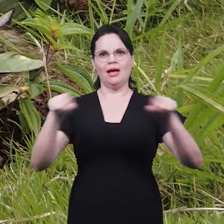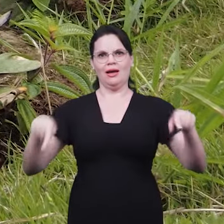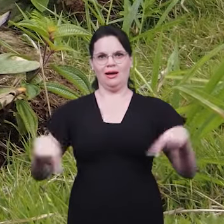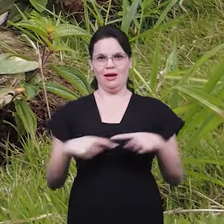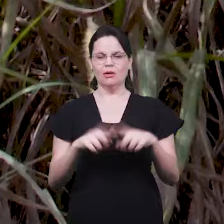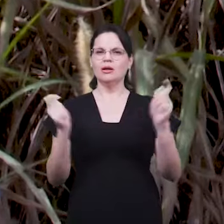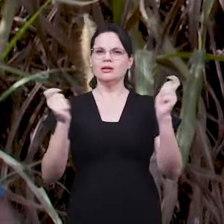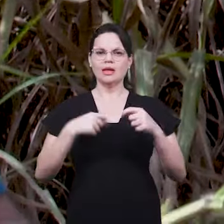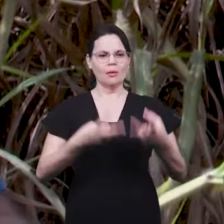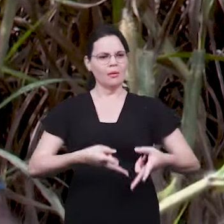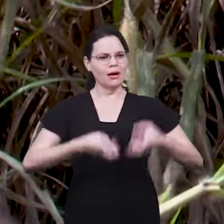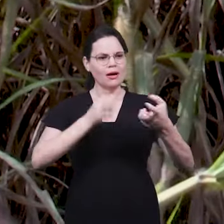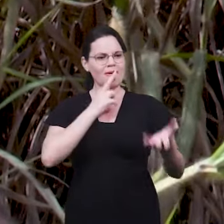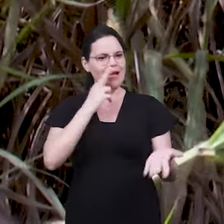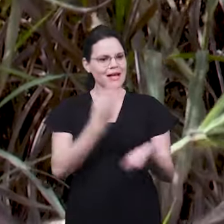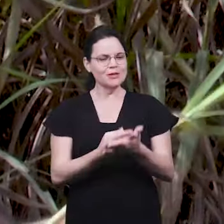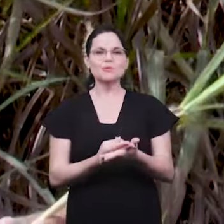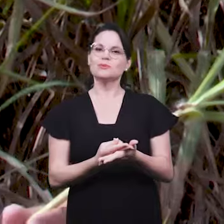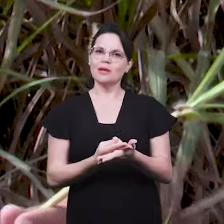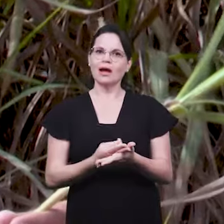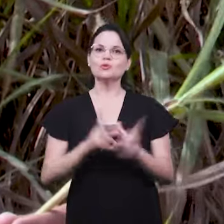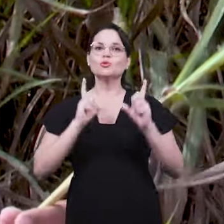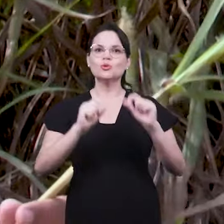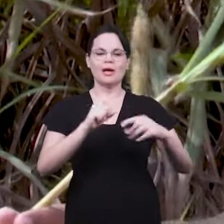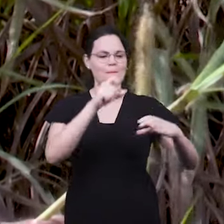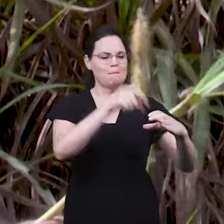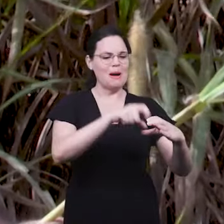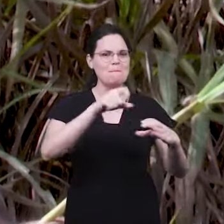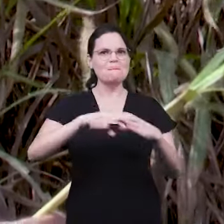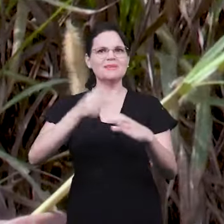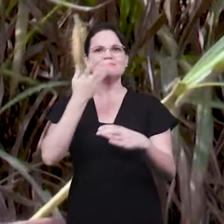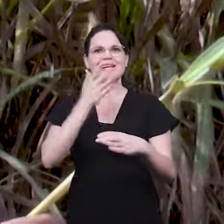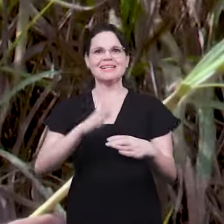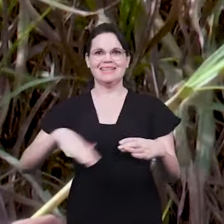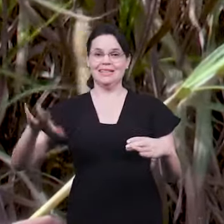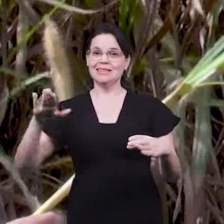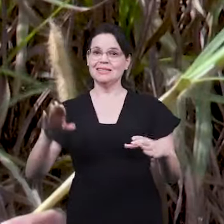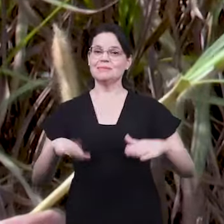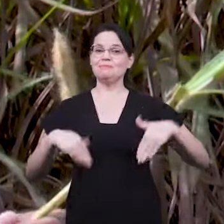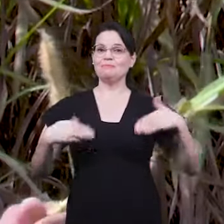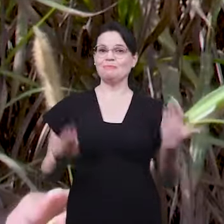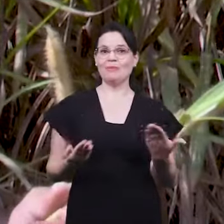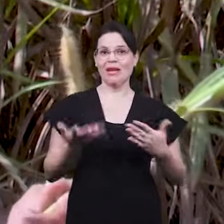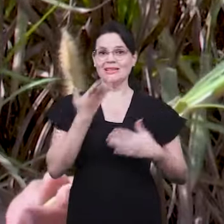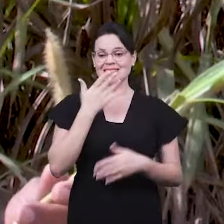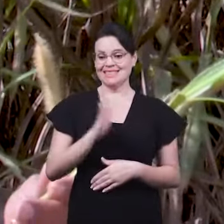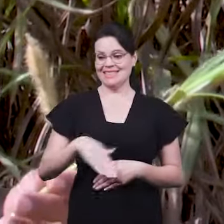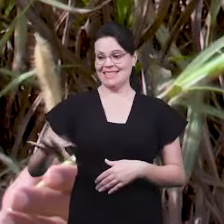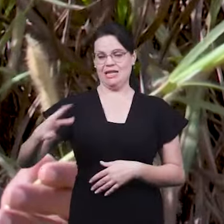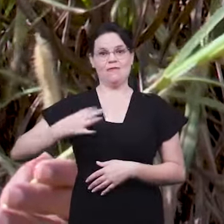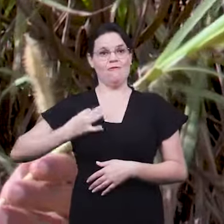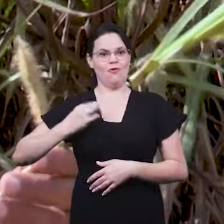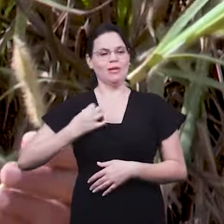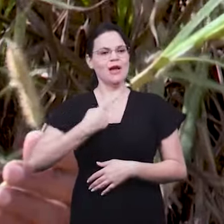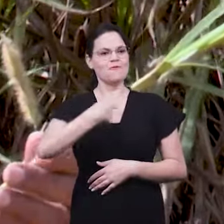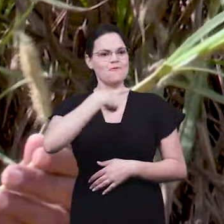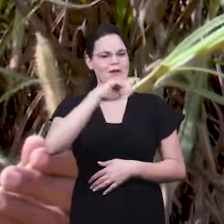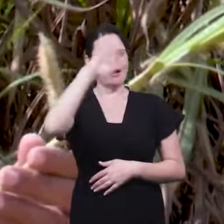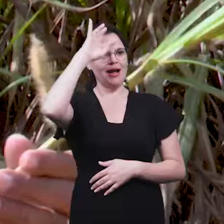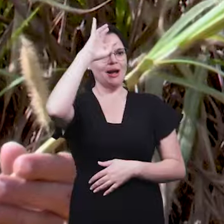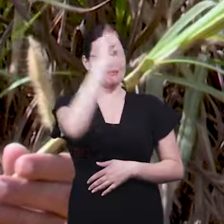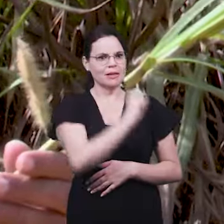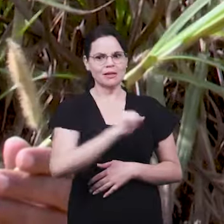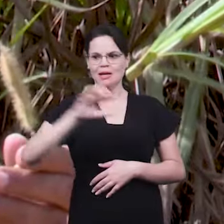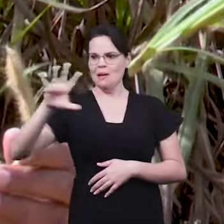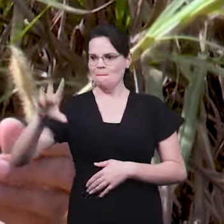Unidos em Família. Então, esse trabalho voluntário das crianças de fazer o